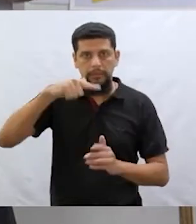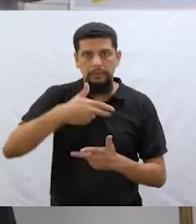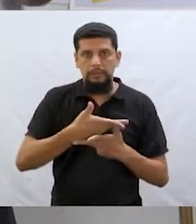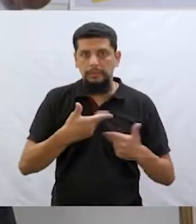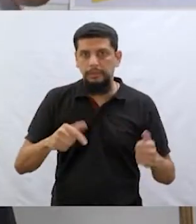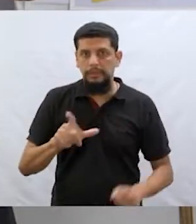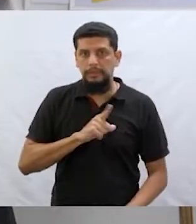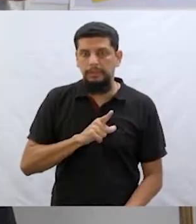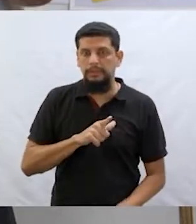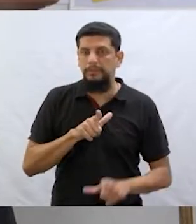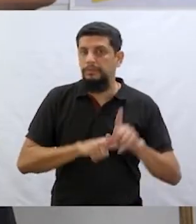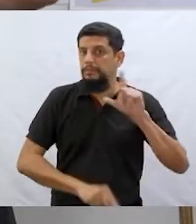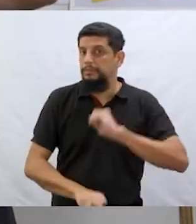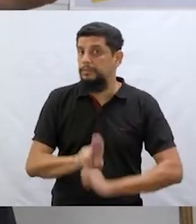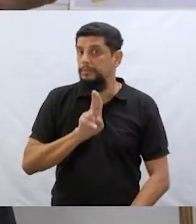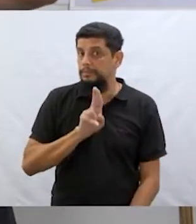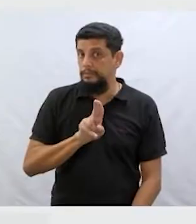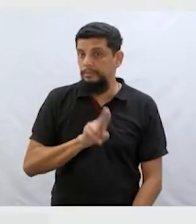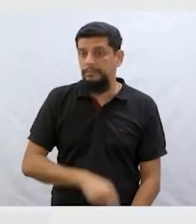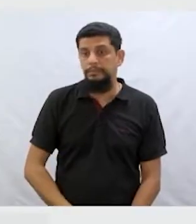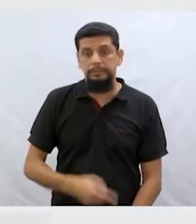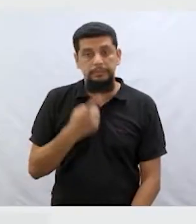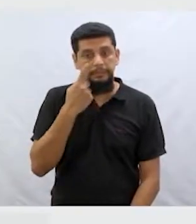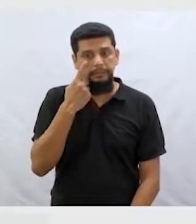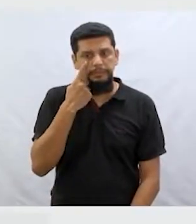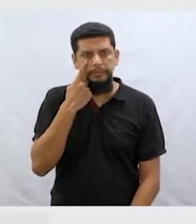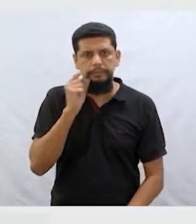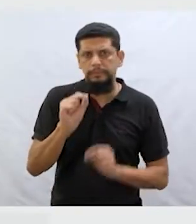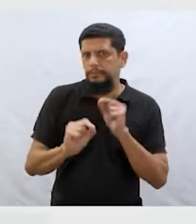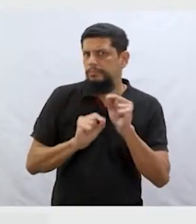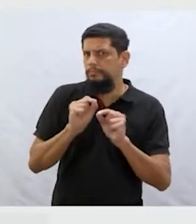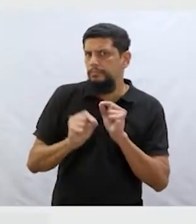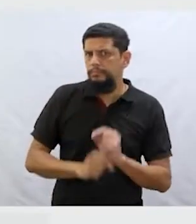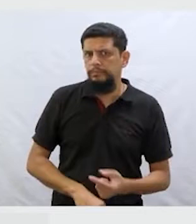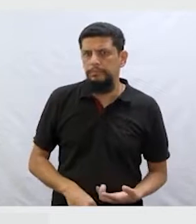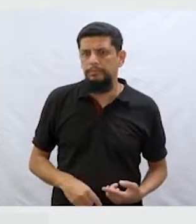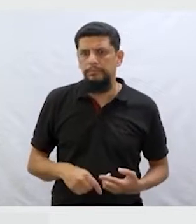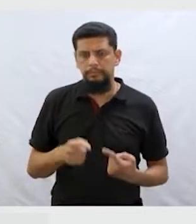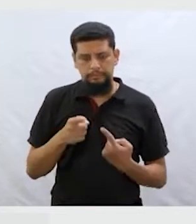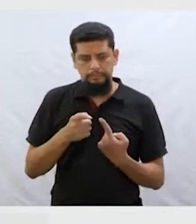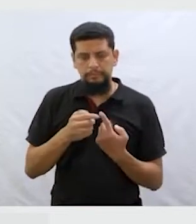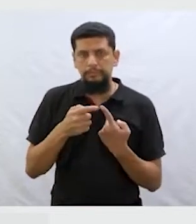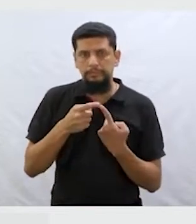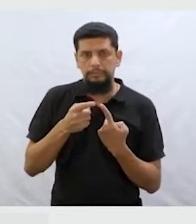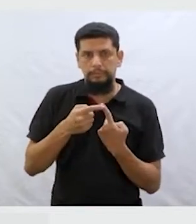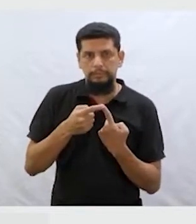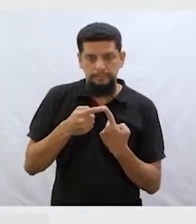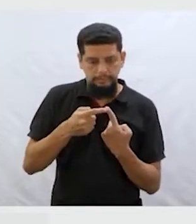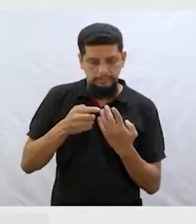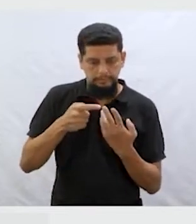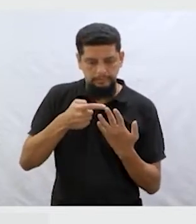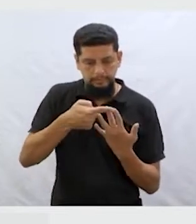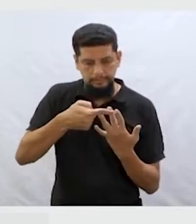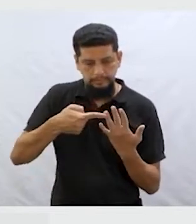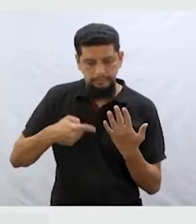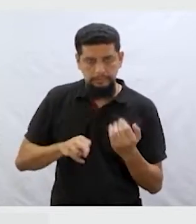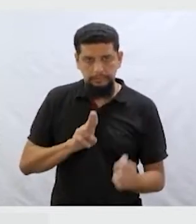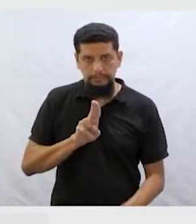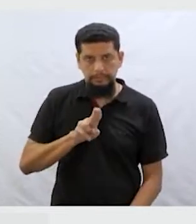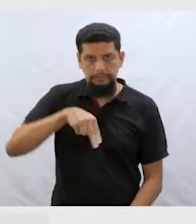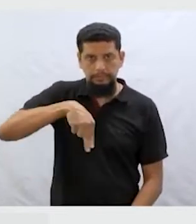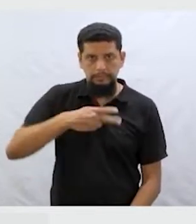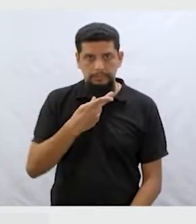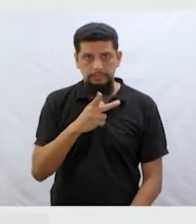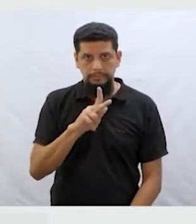outras coisas que tem a letra U na escrita também. Que é isso, prof? É o que nós temos na nossa mão aqui, é a unha.